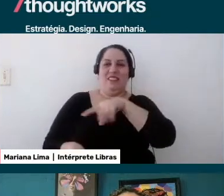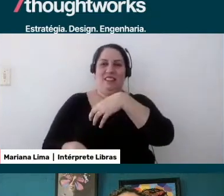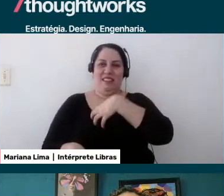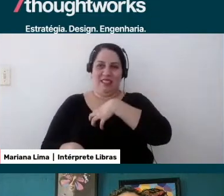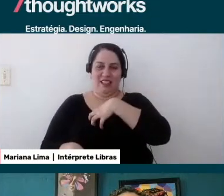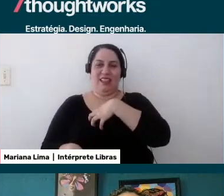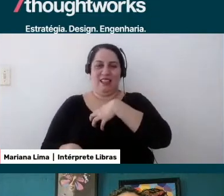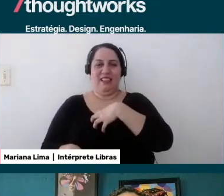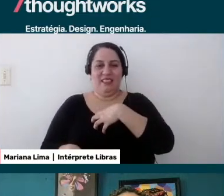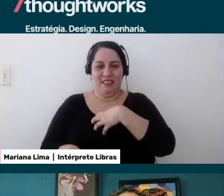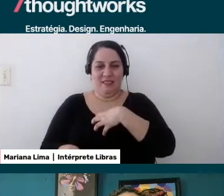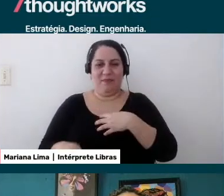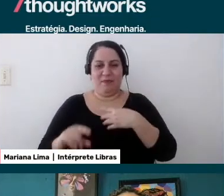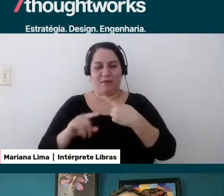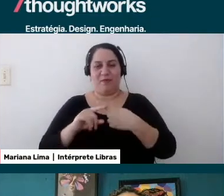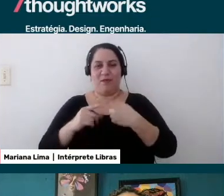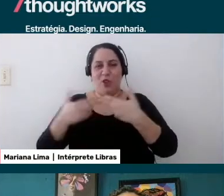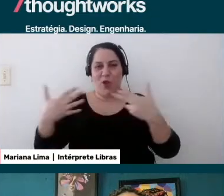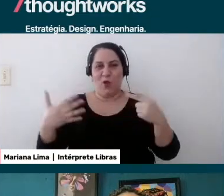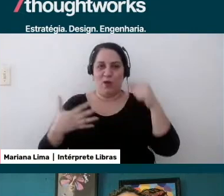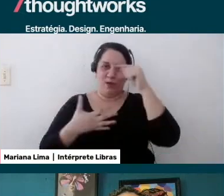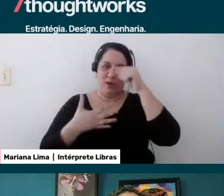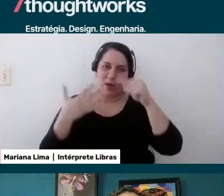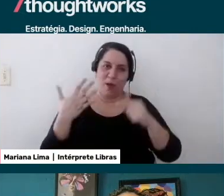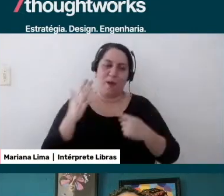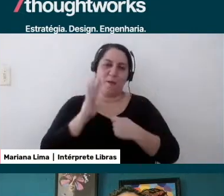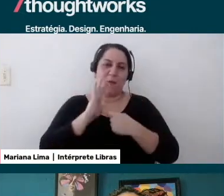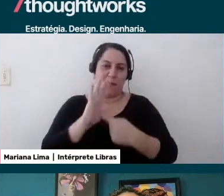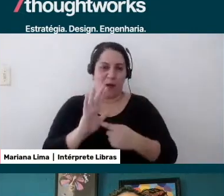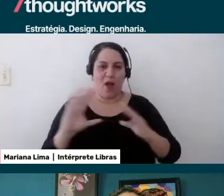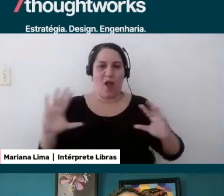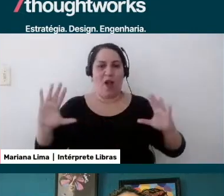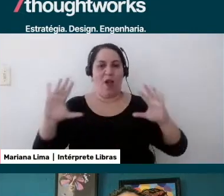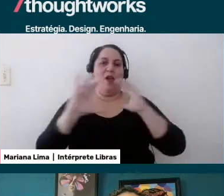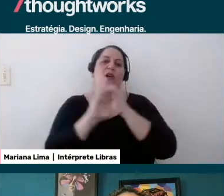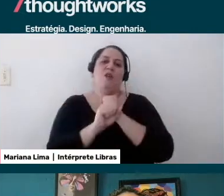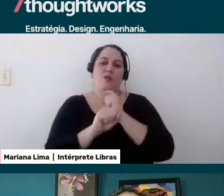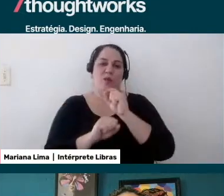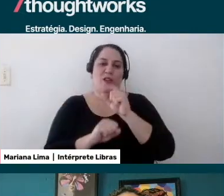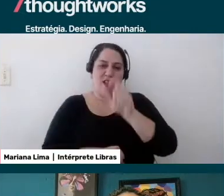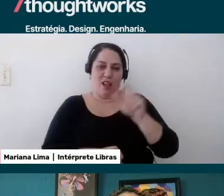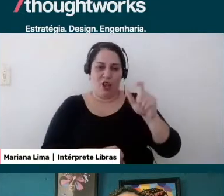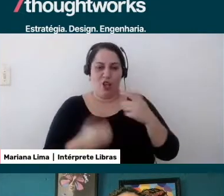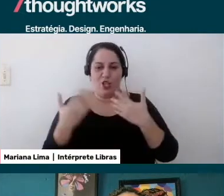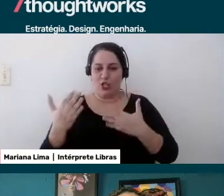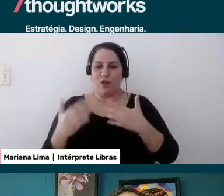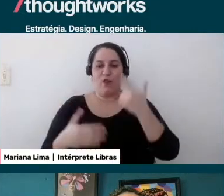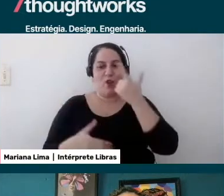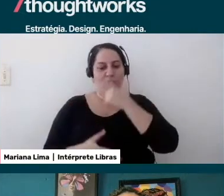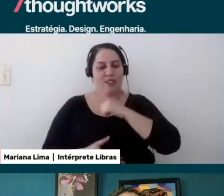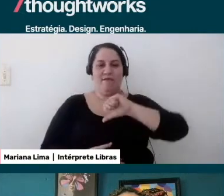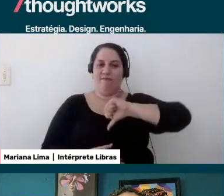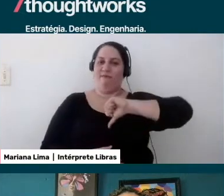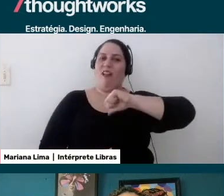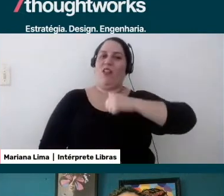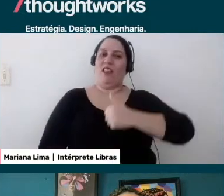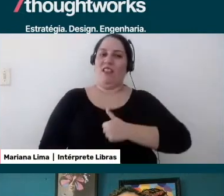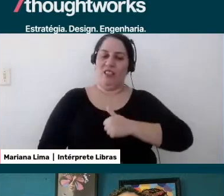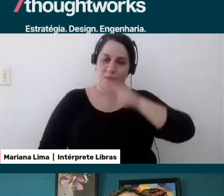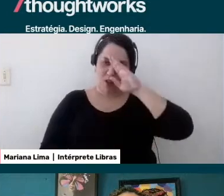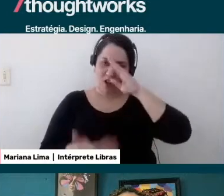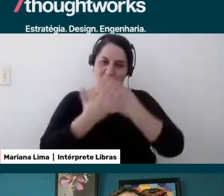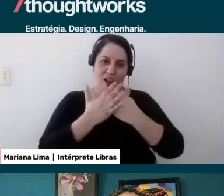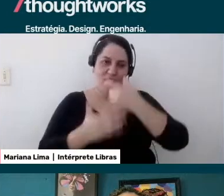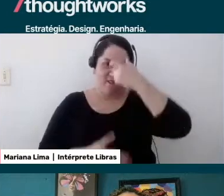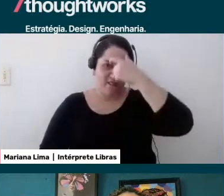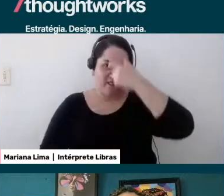Enfim, então acho que todos esses pontos, eles acabam fazendo com que o jovem desenvolva essa autoestima e autoconfiança, que eu acho que são a chave